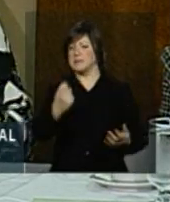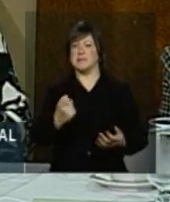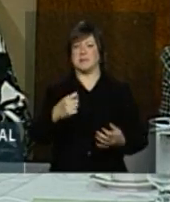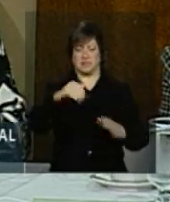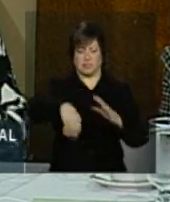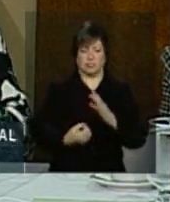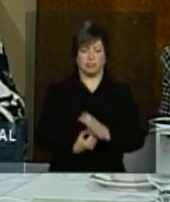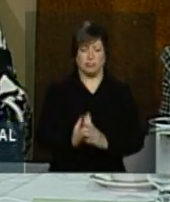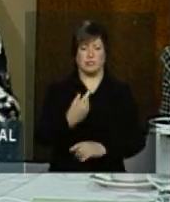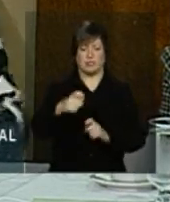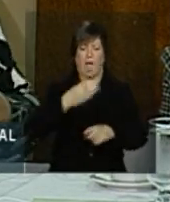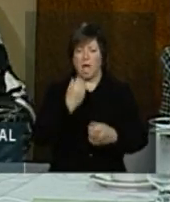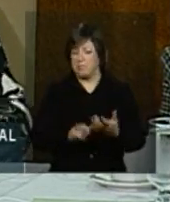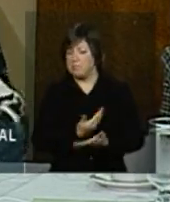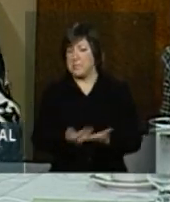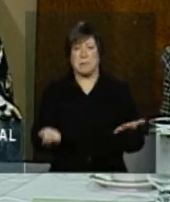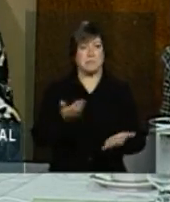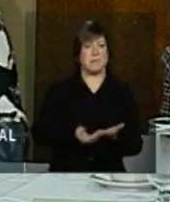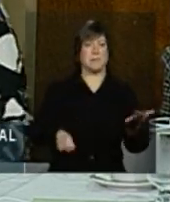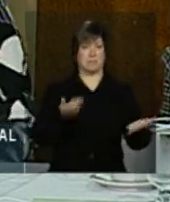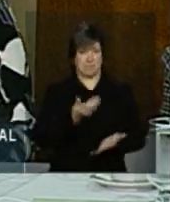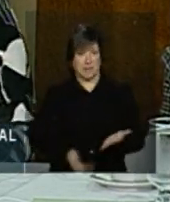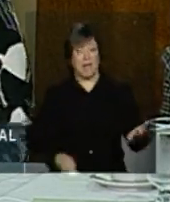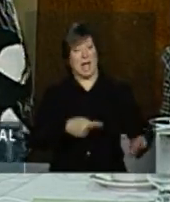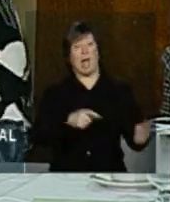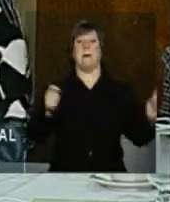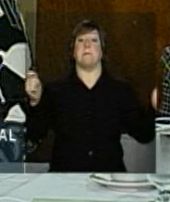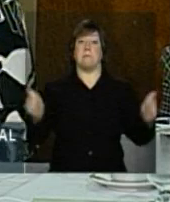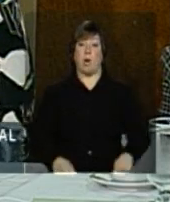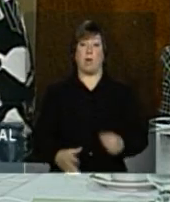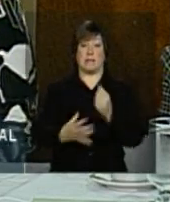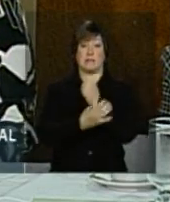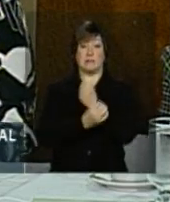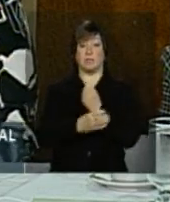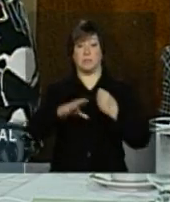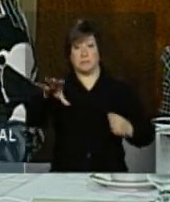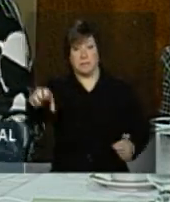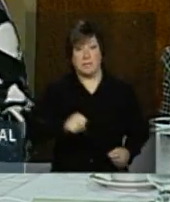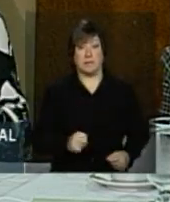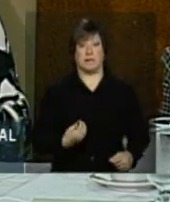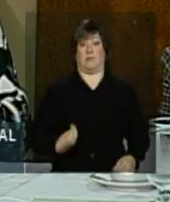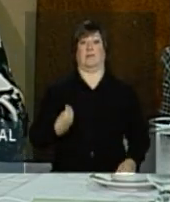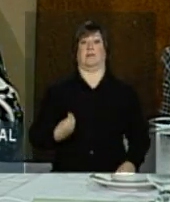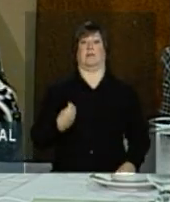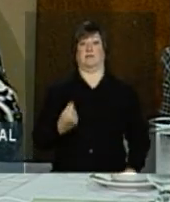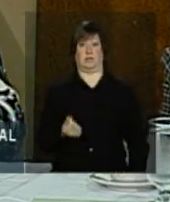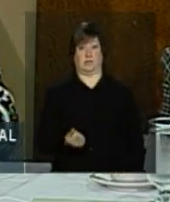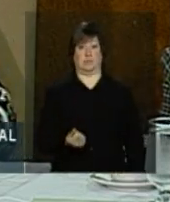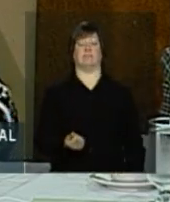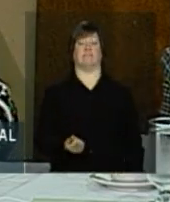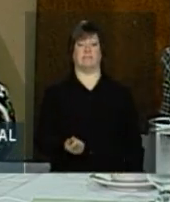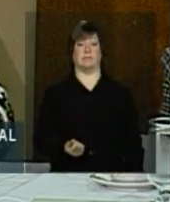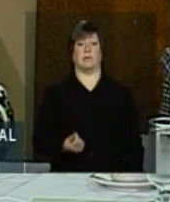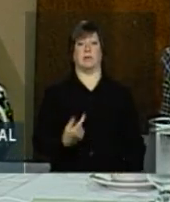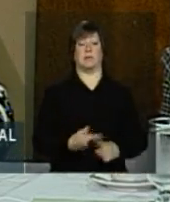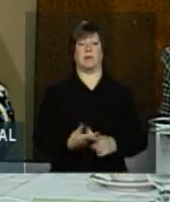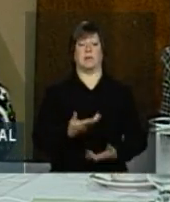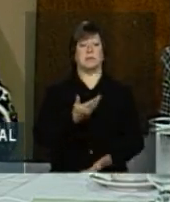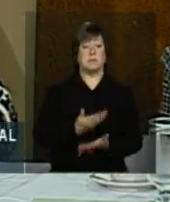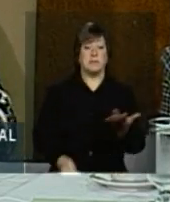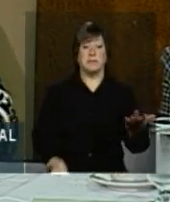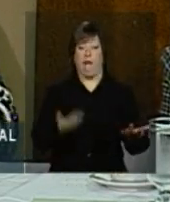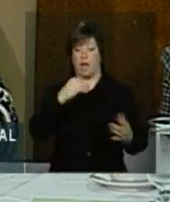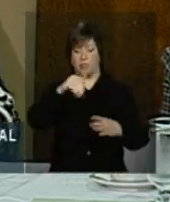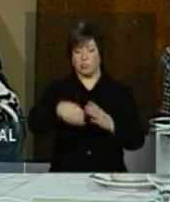na sua roça no seu roçado ele possa sobreviver a este momento tendo perdido o seu